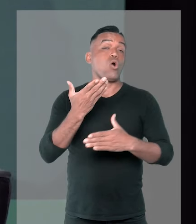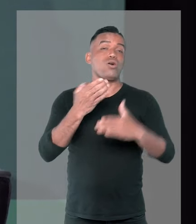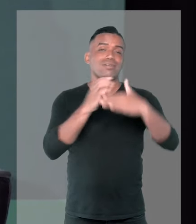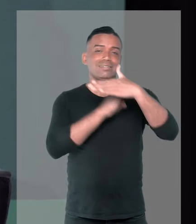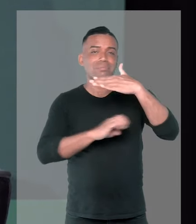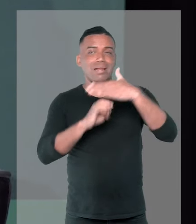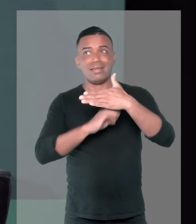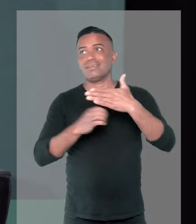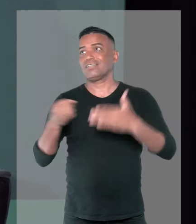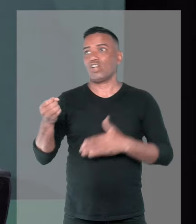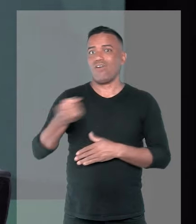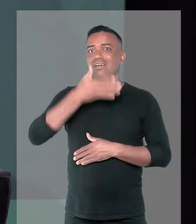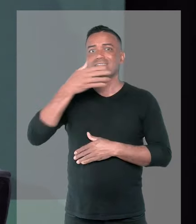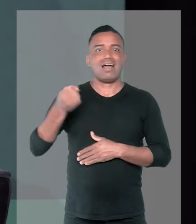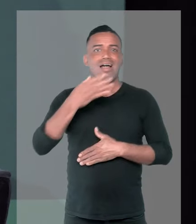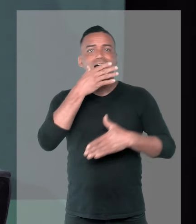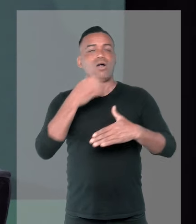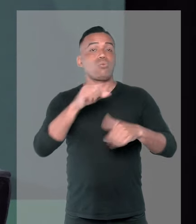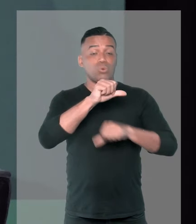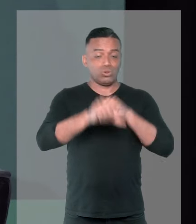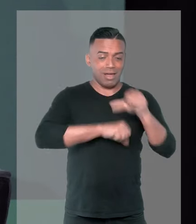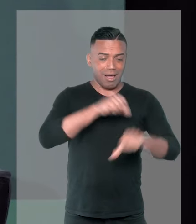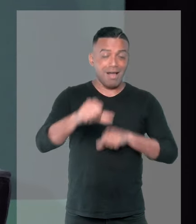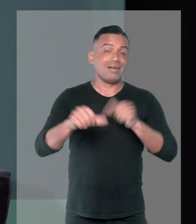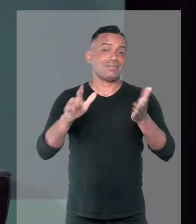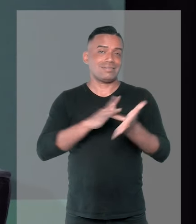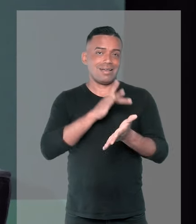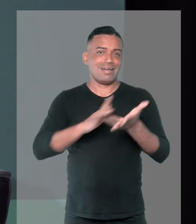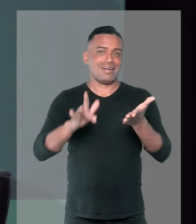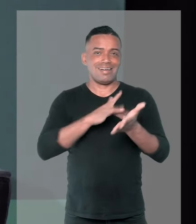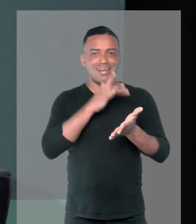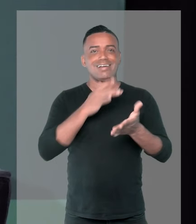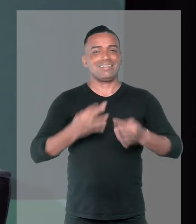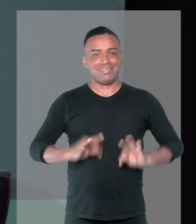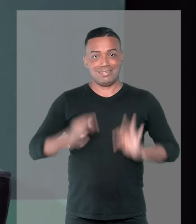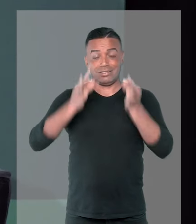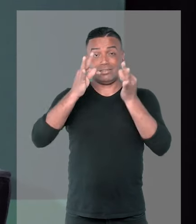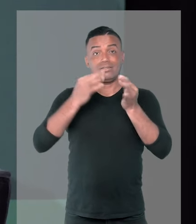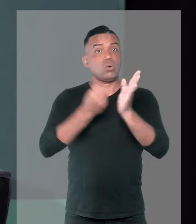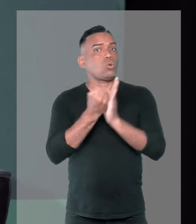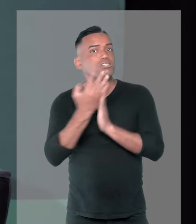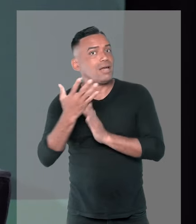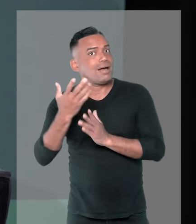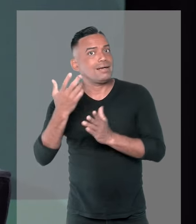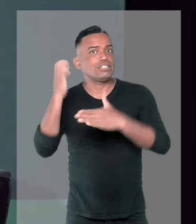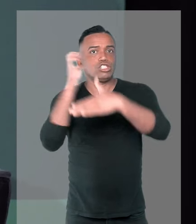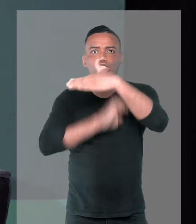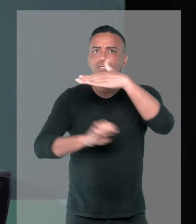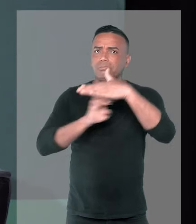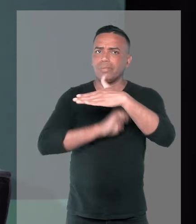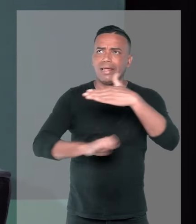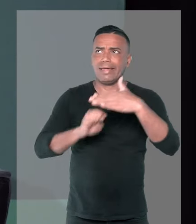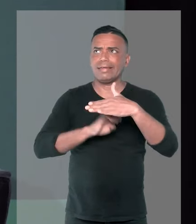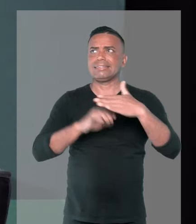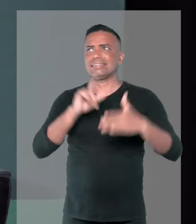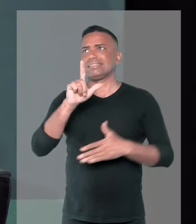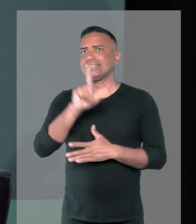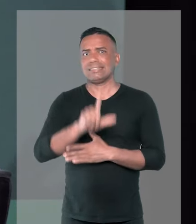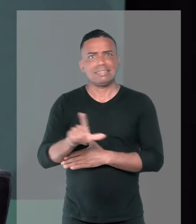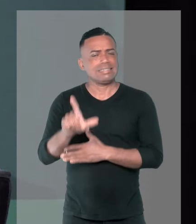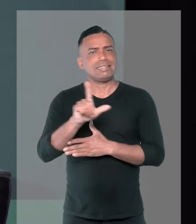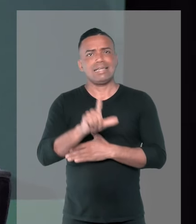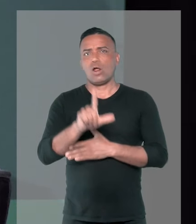processo que a gente chama de transformação digital isso é o quê um número muito grande de empresas foi literalmente